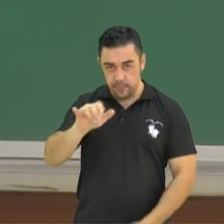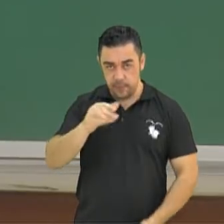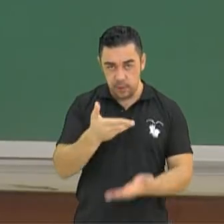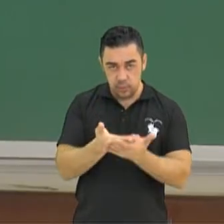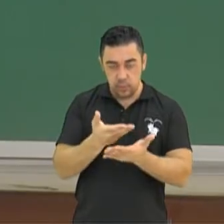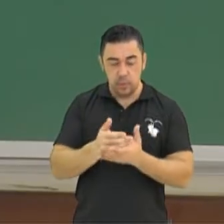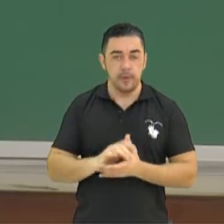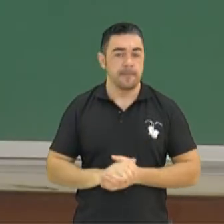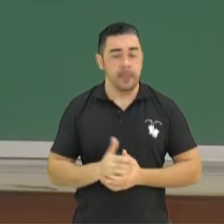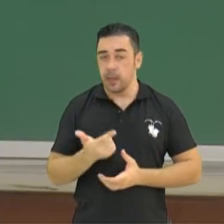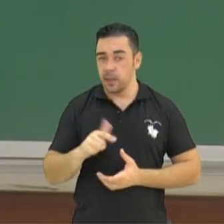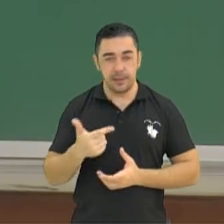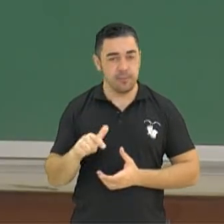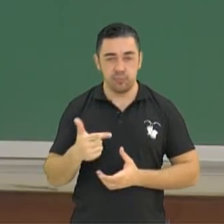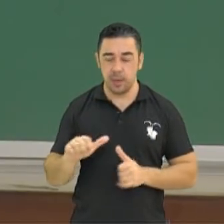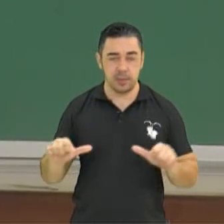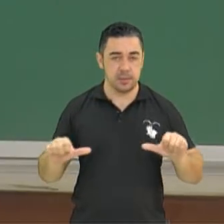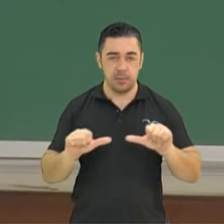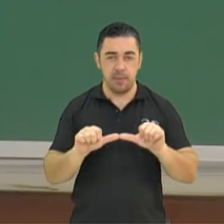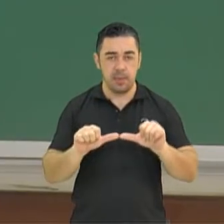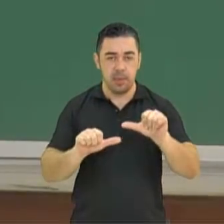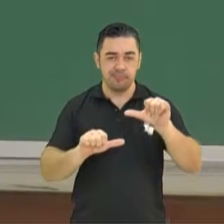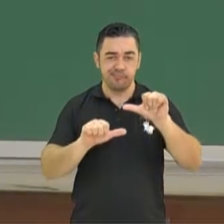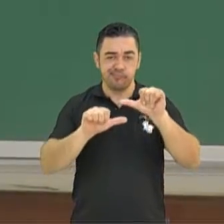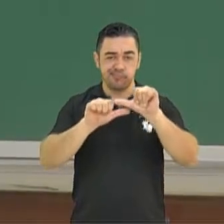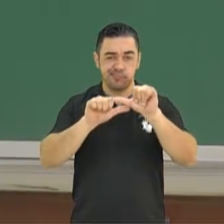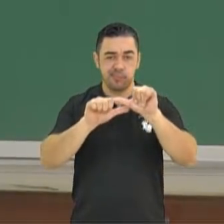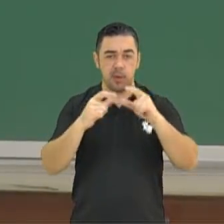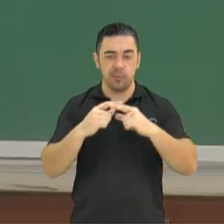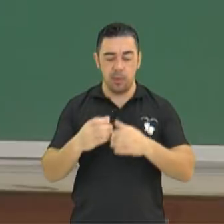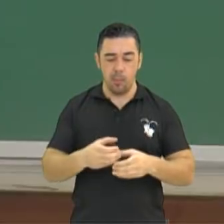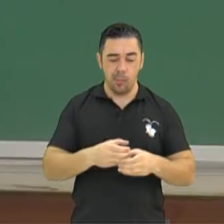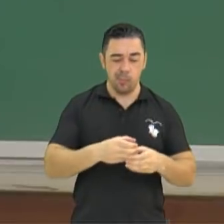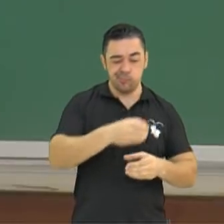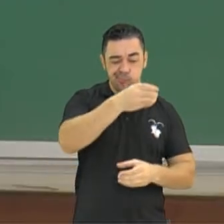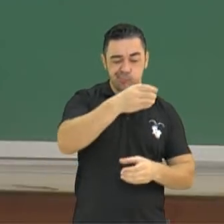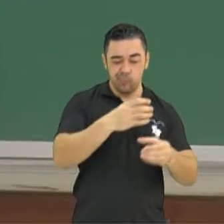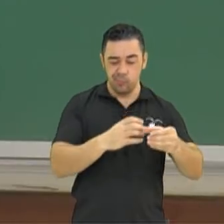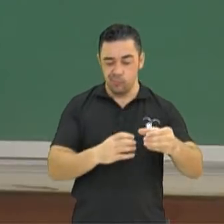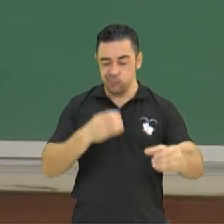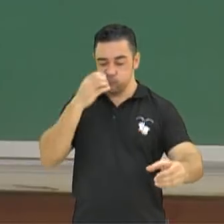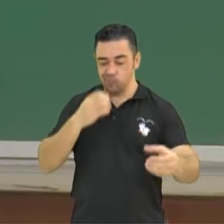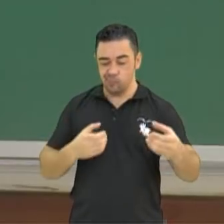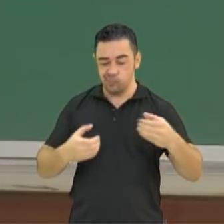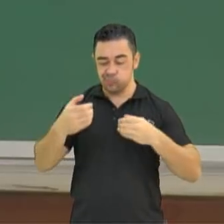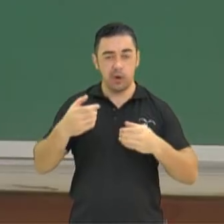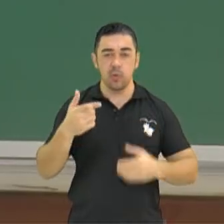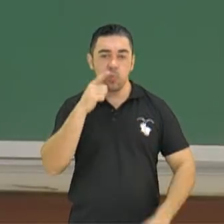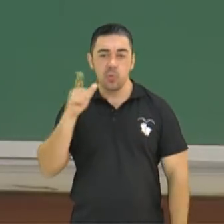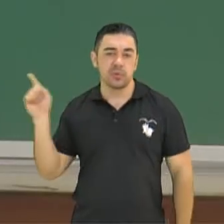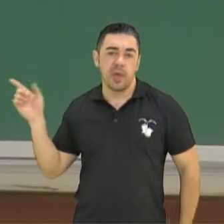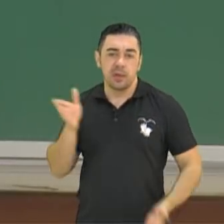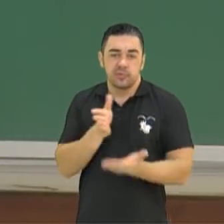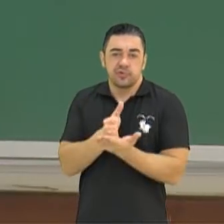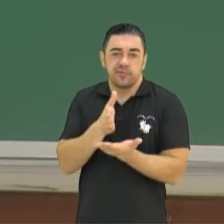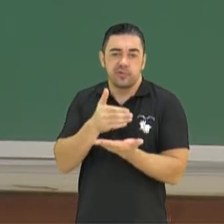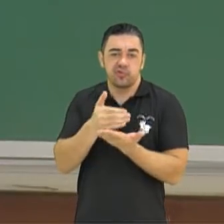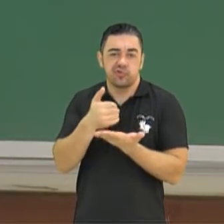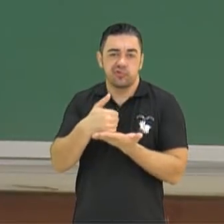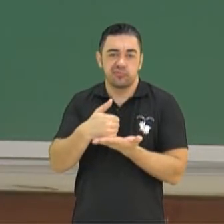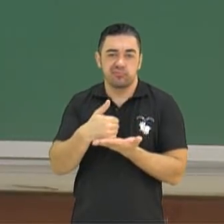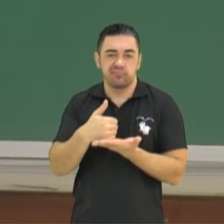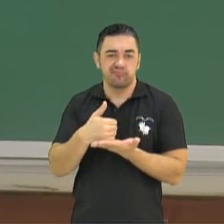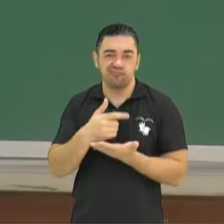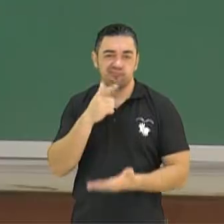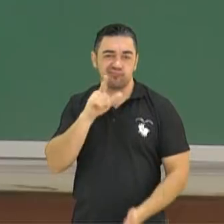Então, eles são assimétricos. Por que assimétrico? Você concorda comigo que não tem um eixo que eu consiga dividir em duas metades exatamente iguais, isso